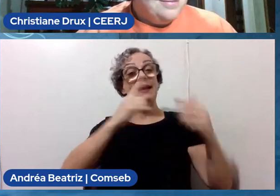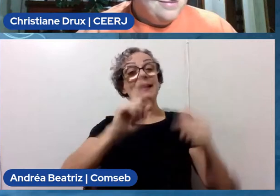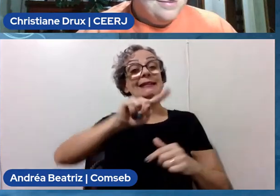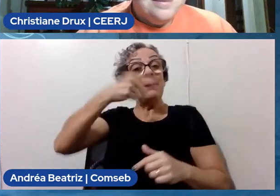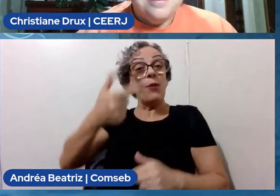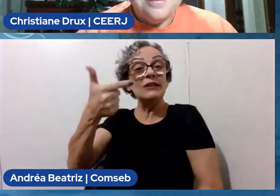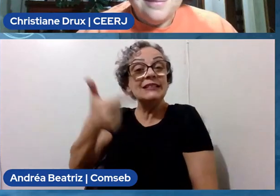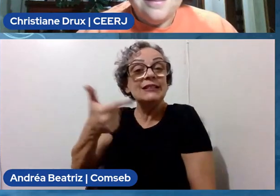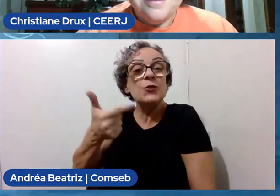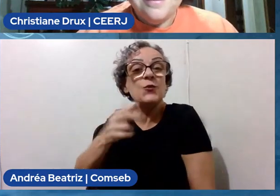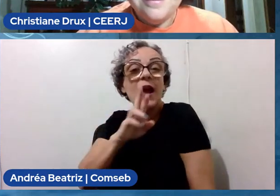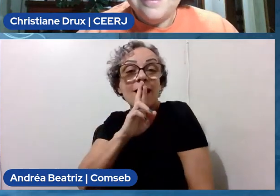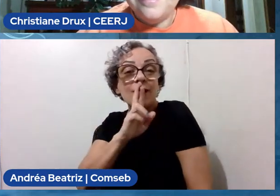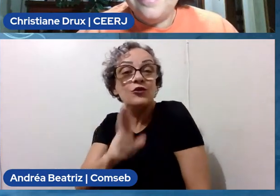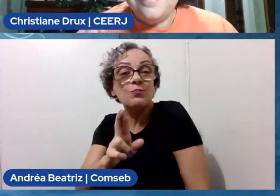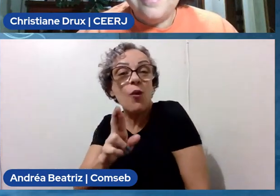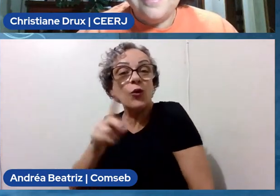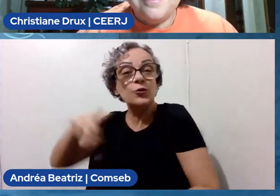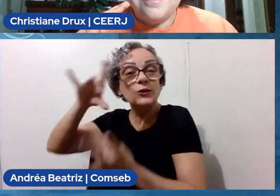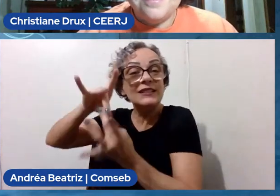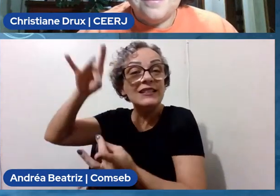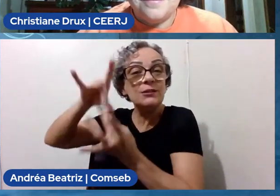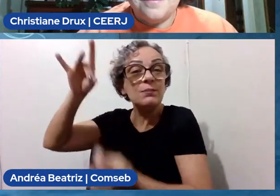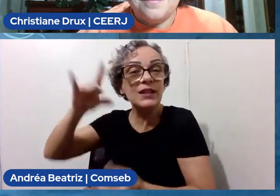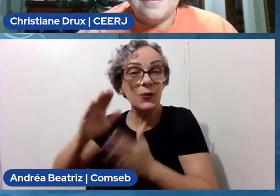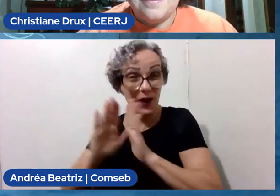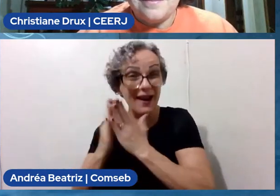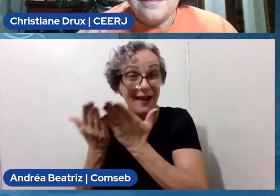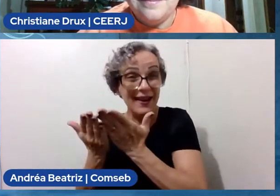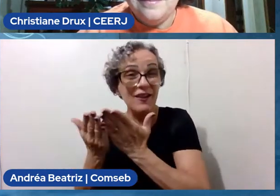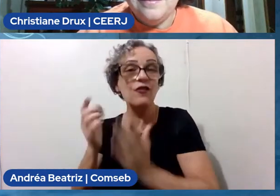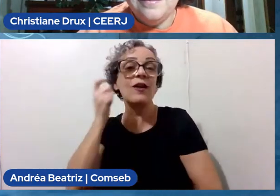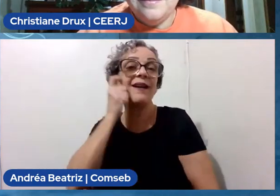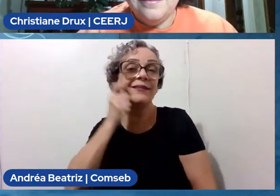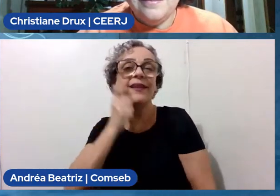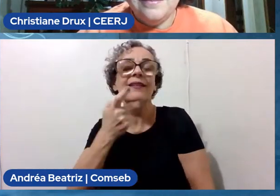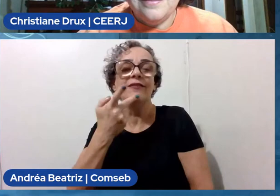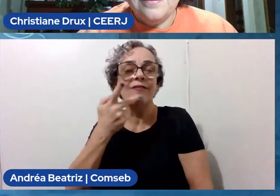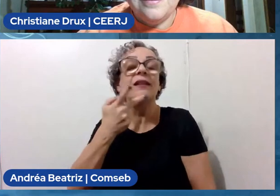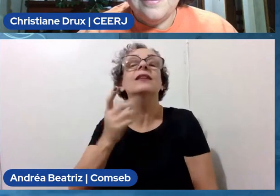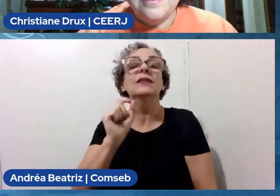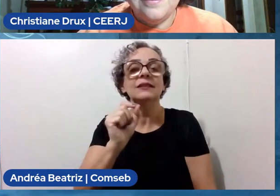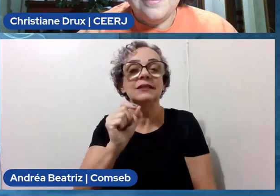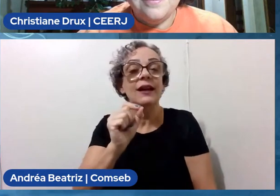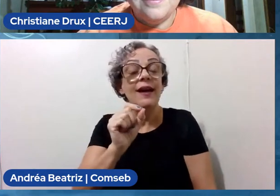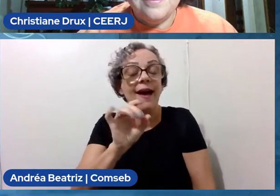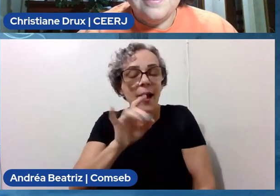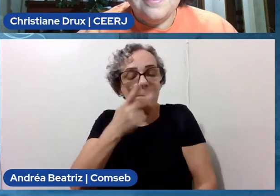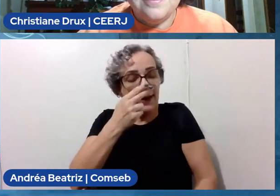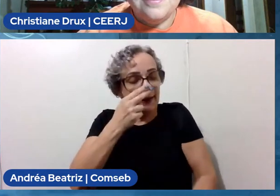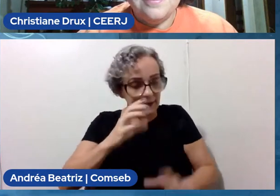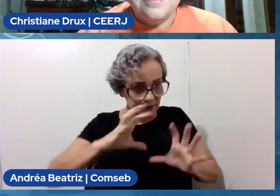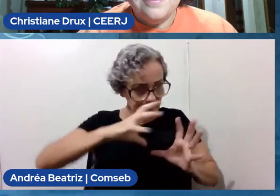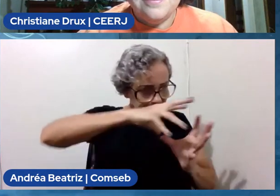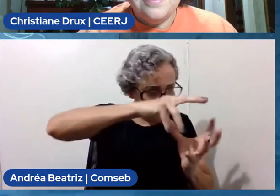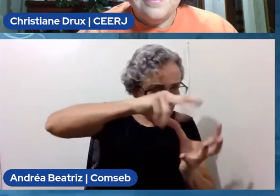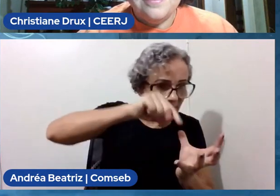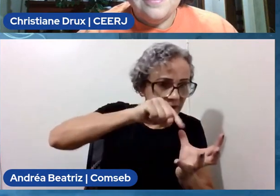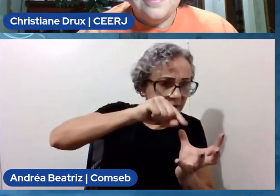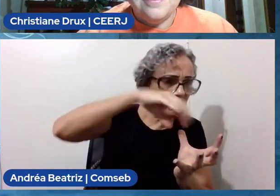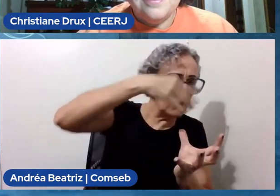resposta dos Espíritos. Pouco a pouco, cada coisa tomou o seu lugar. Apareceram, então, seres